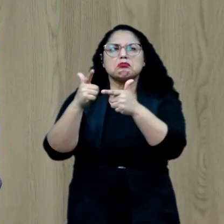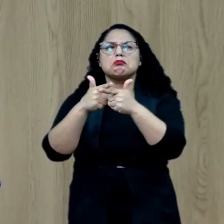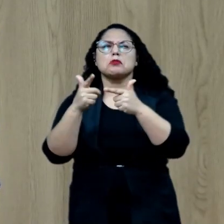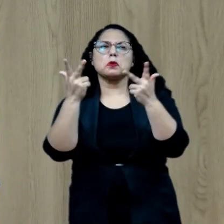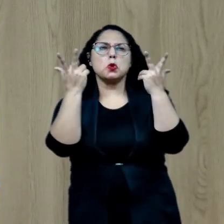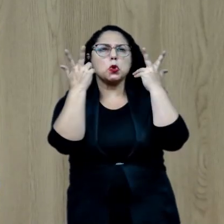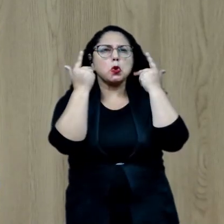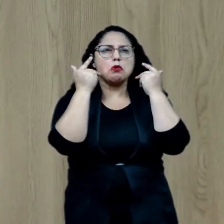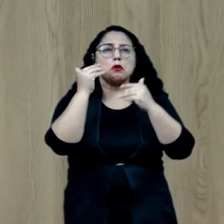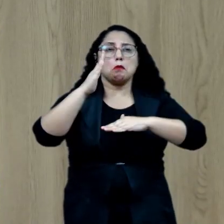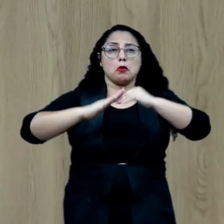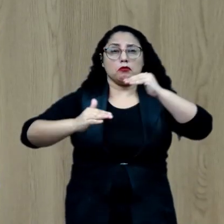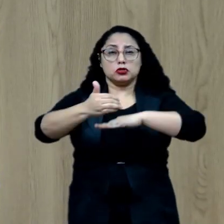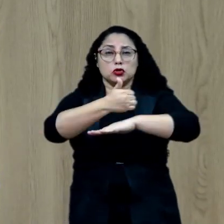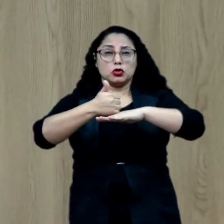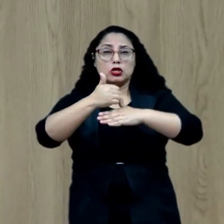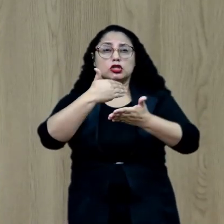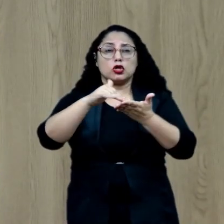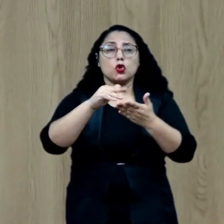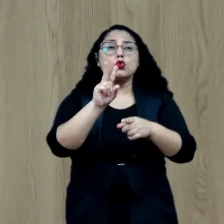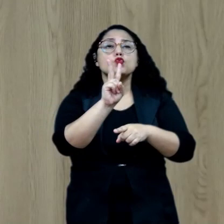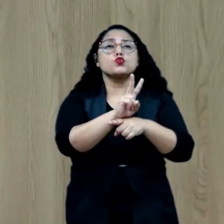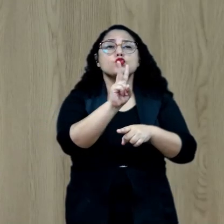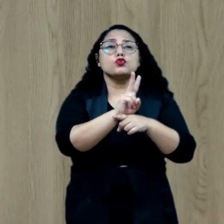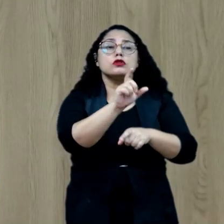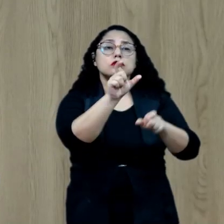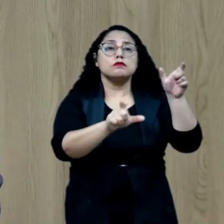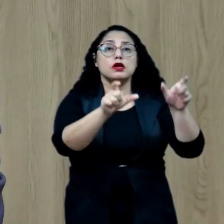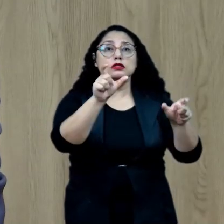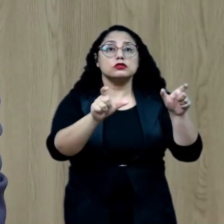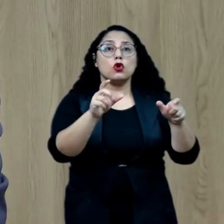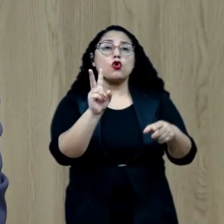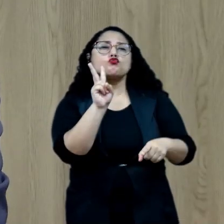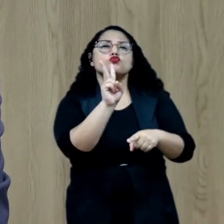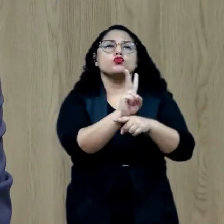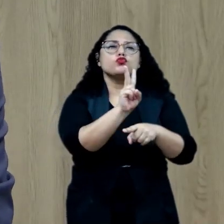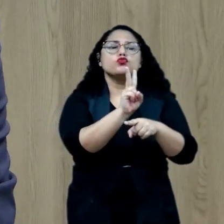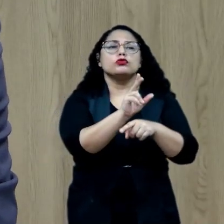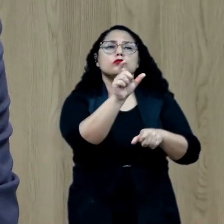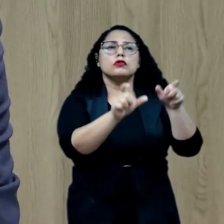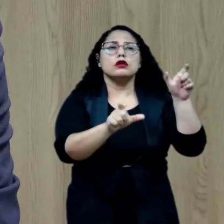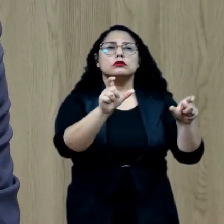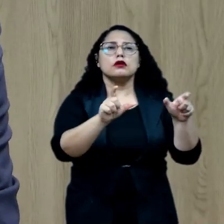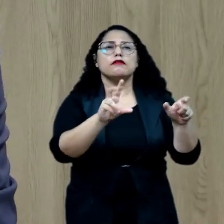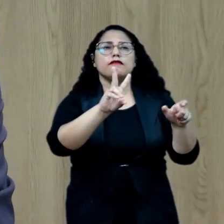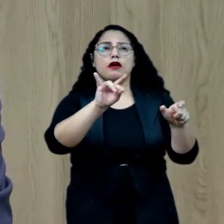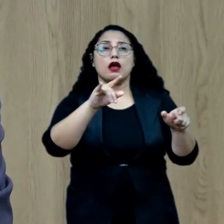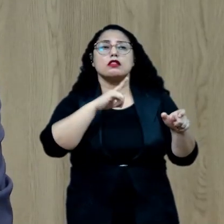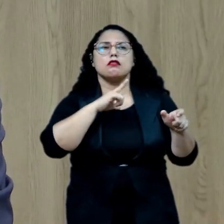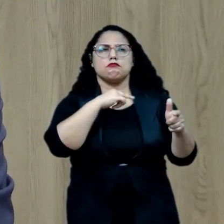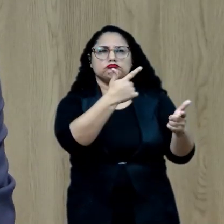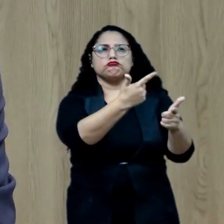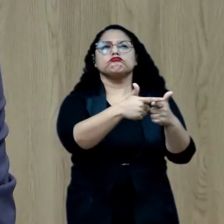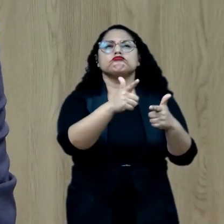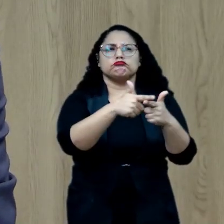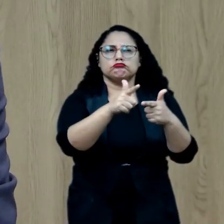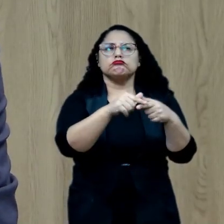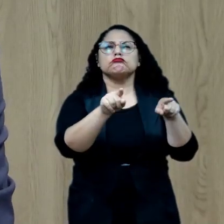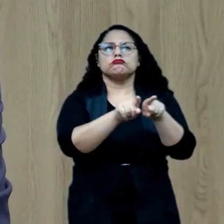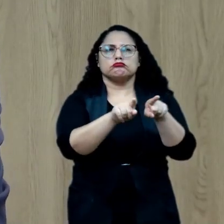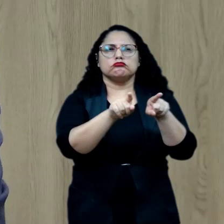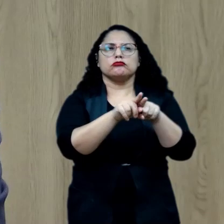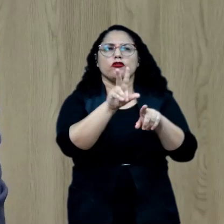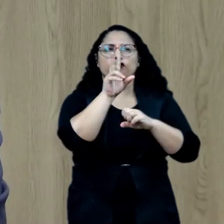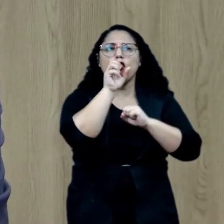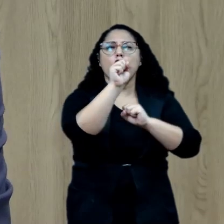comuns, né? O profissional de secretariado cuida de pessoas. Então, quando cuida de pessoas, a gente vai ter uma demanda